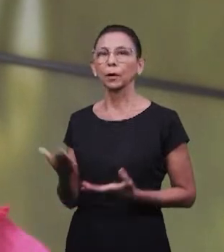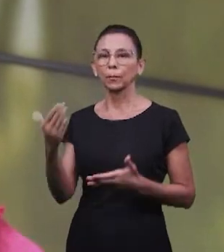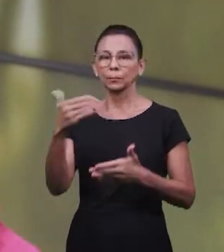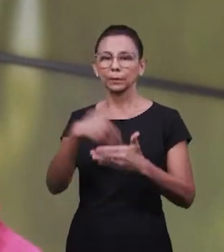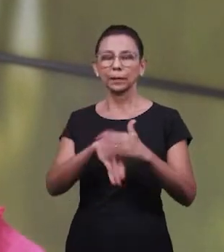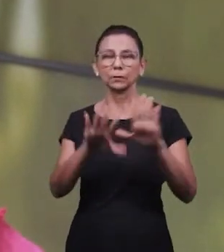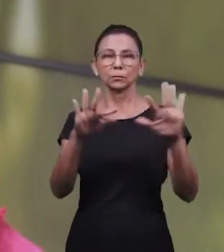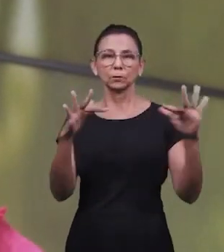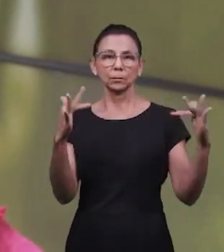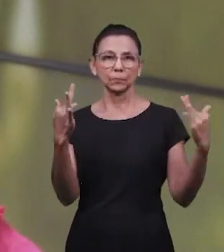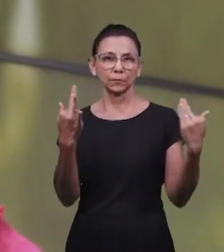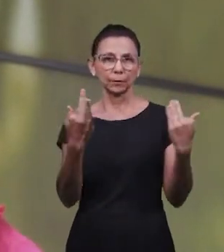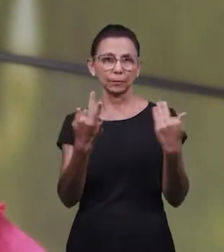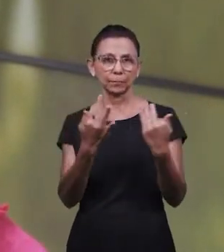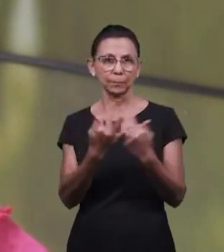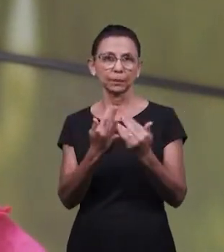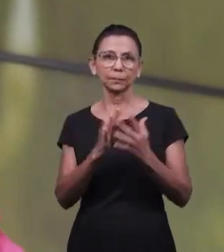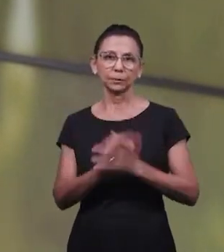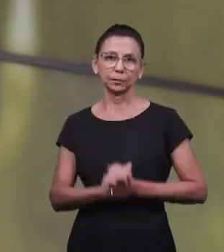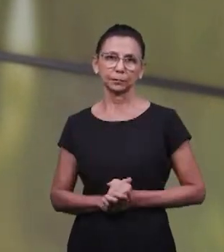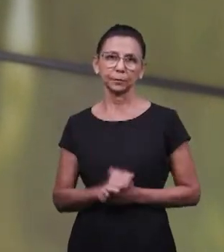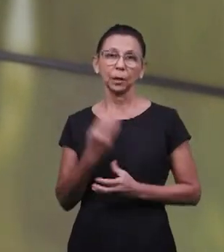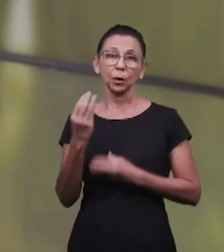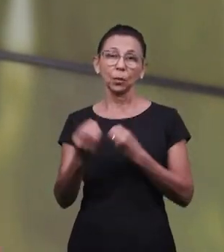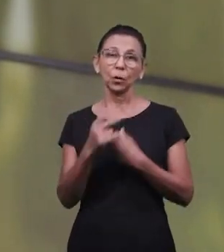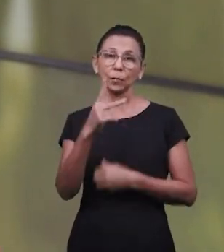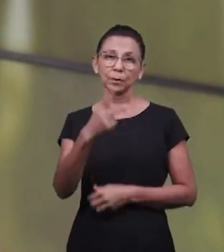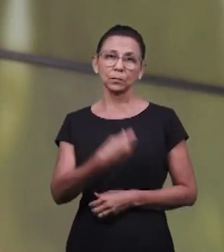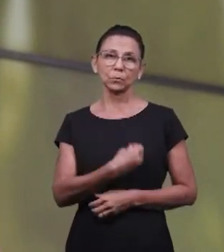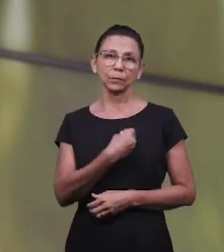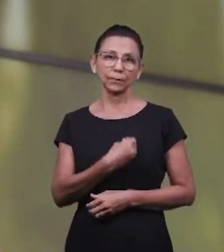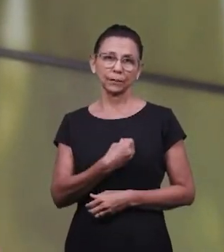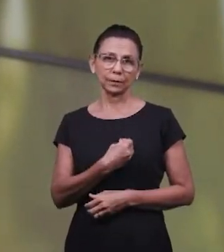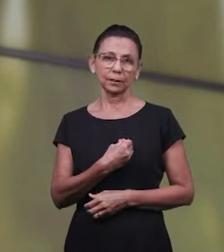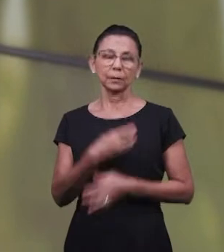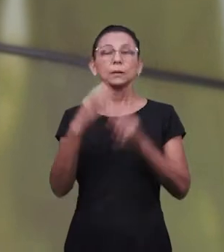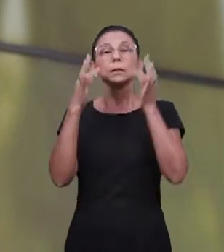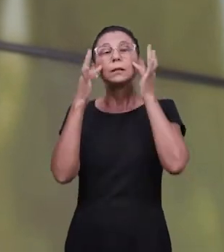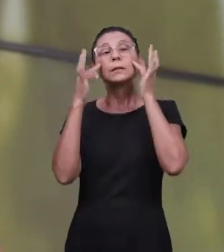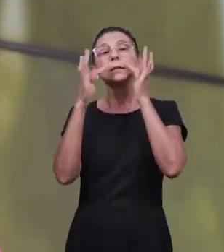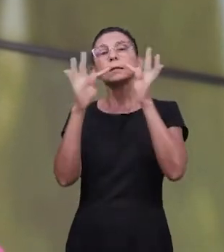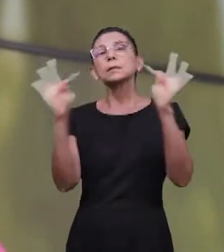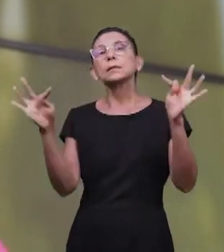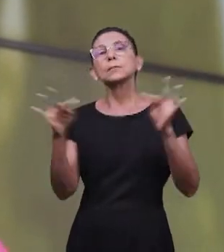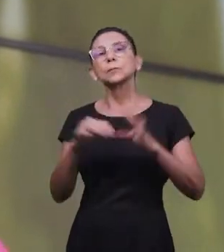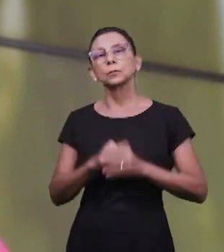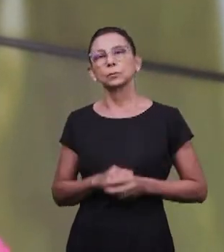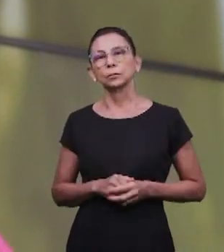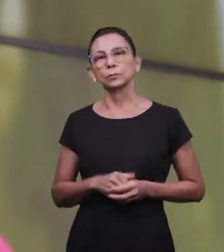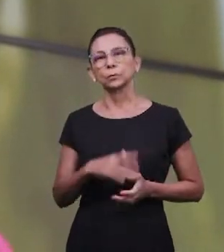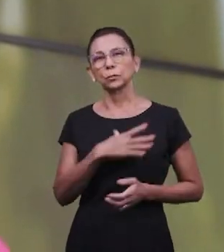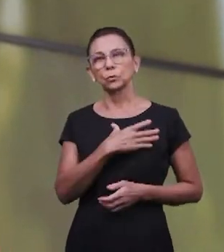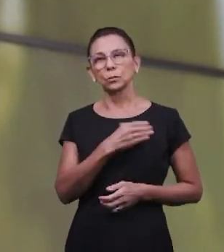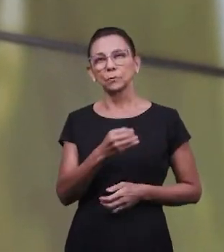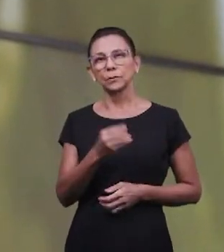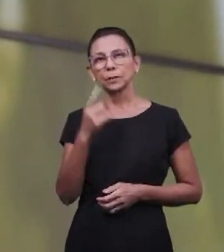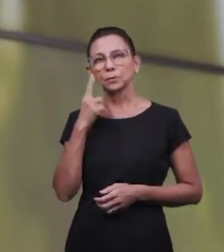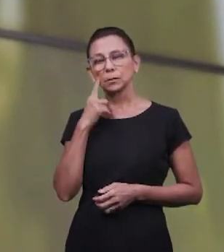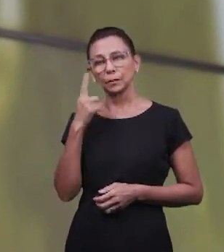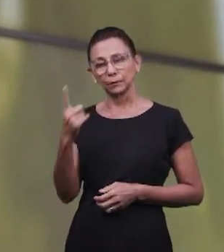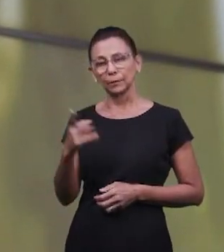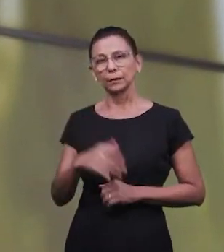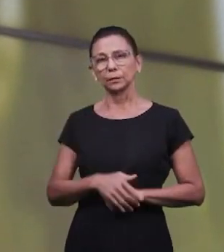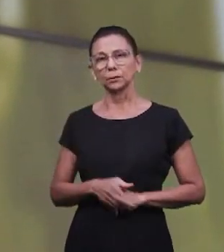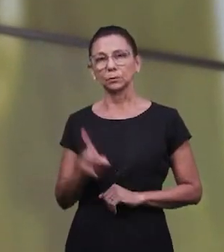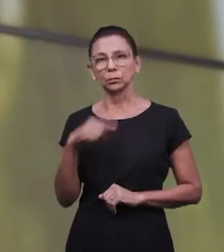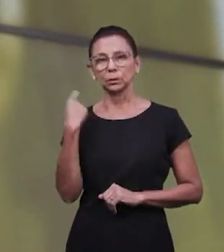um templo de Cristo e os nossos filhos têm visto isso. Então, nós temos conversado com os nossos filhos ou nós